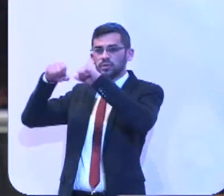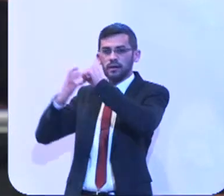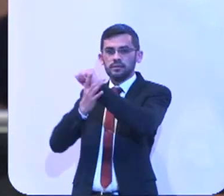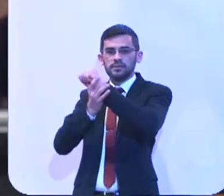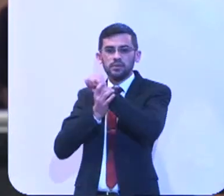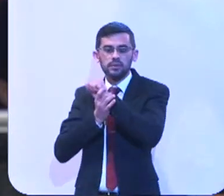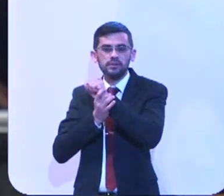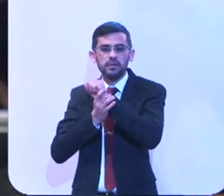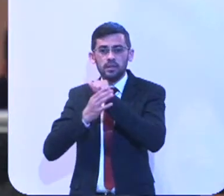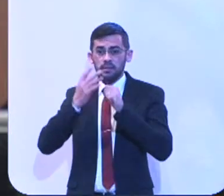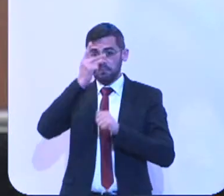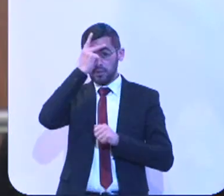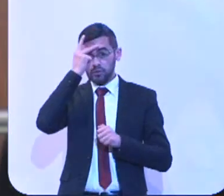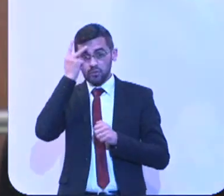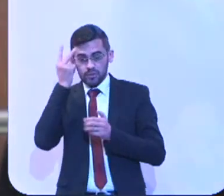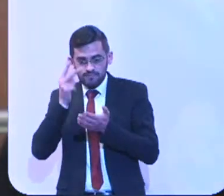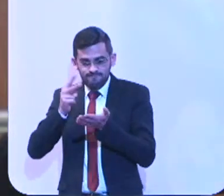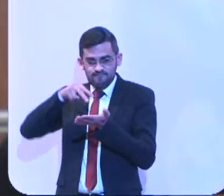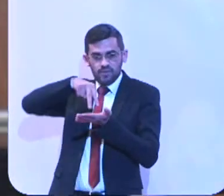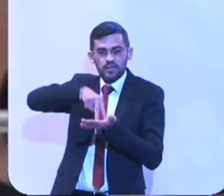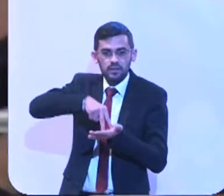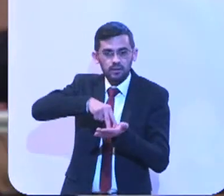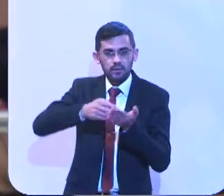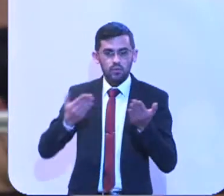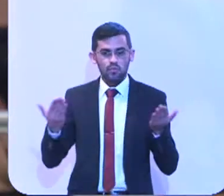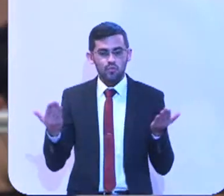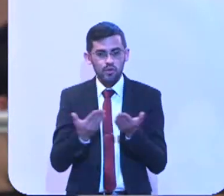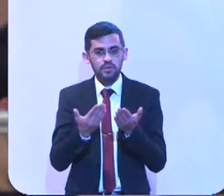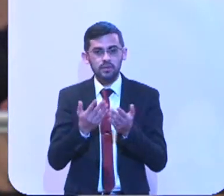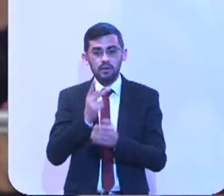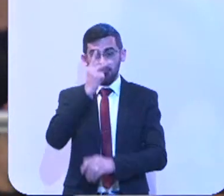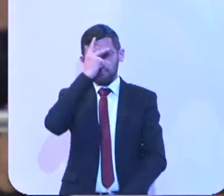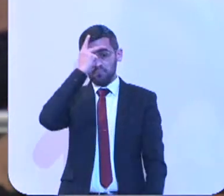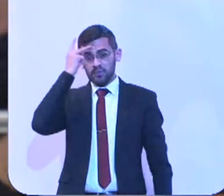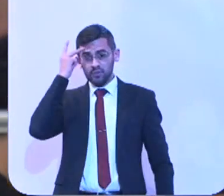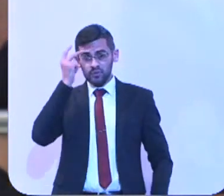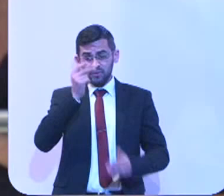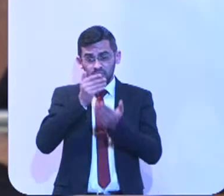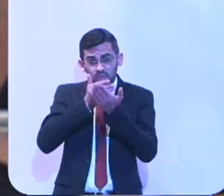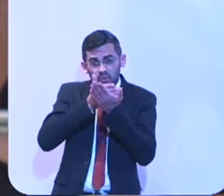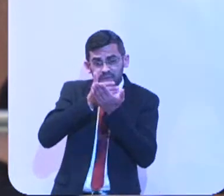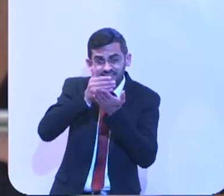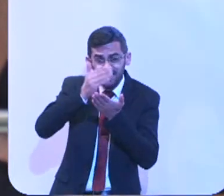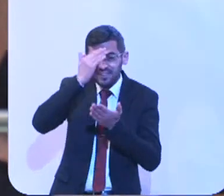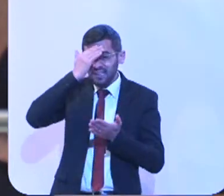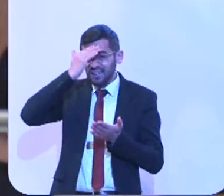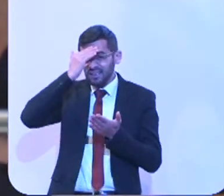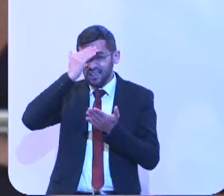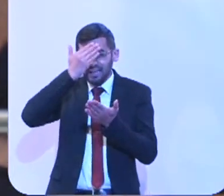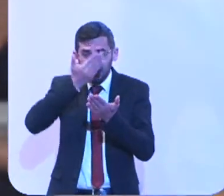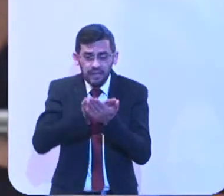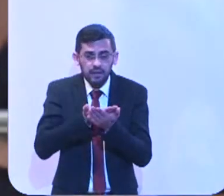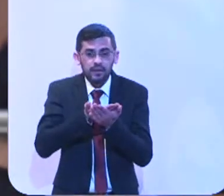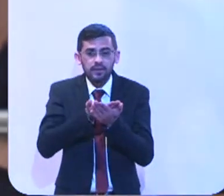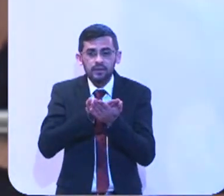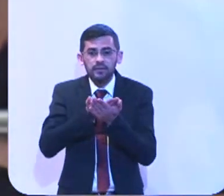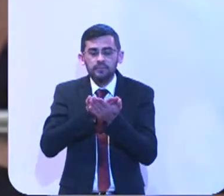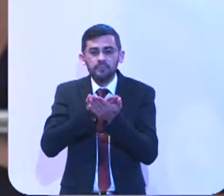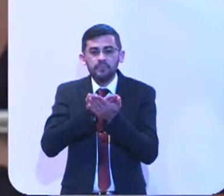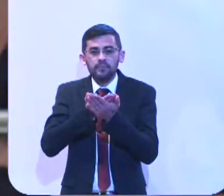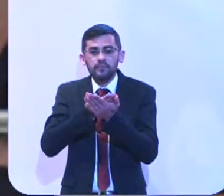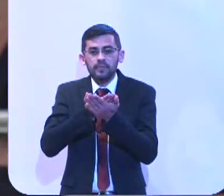Pessoas vão levantar hoje da cama. Pessoas vão começar a crer. Vão